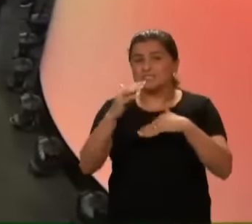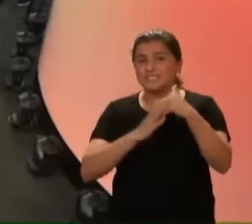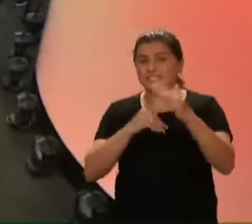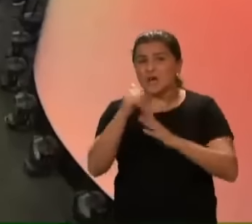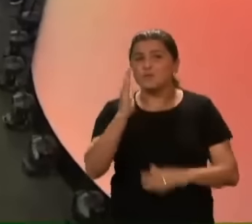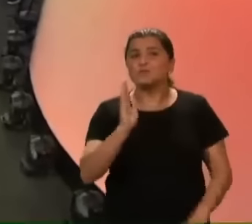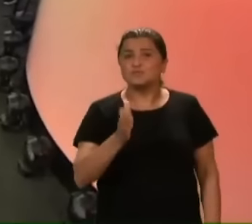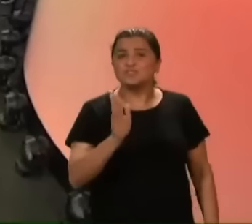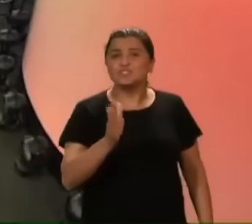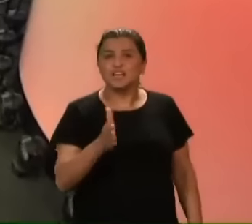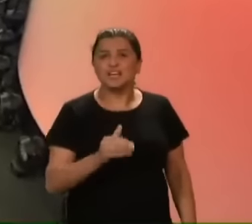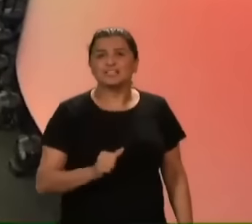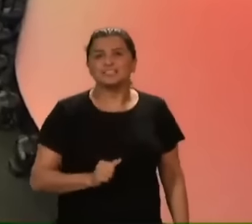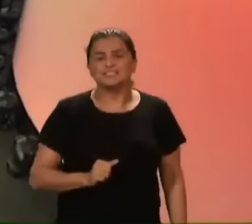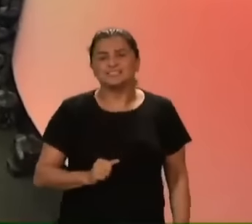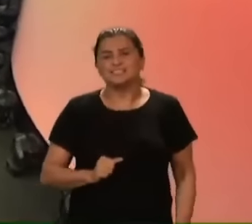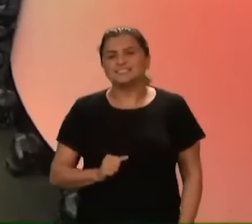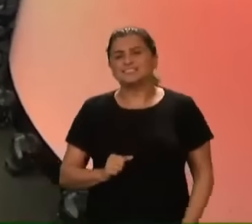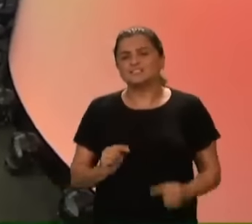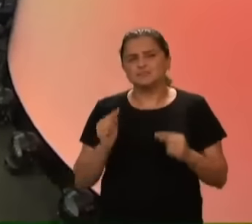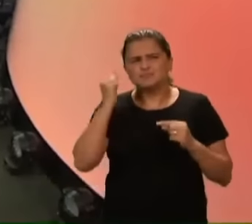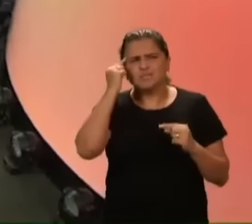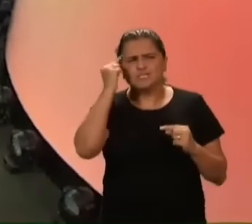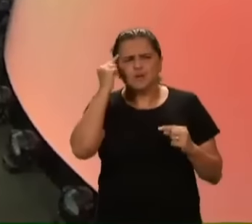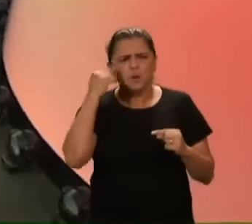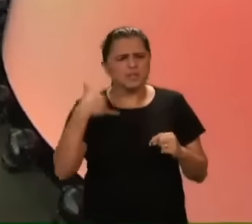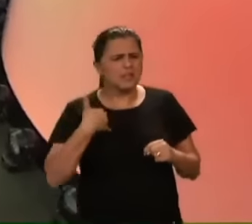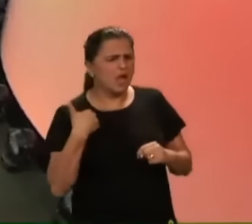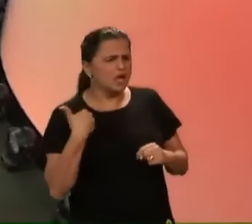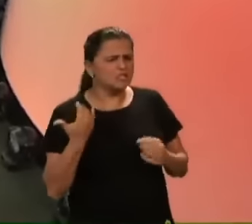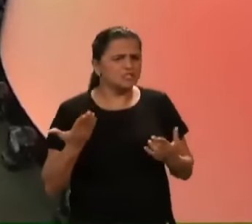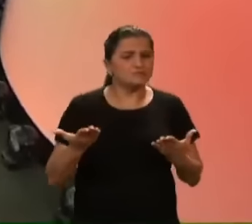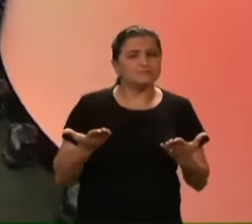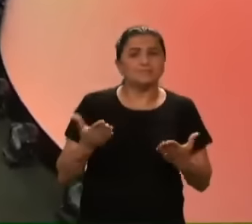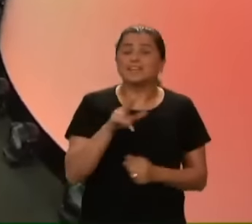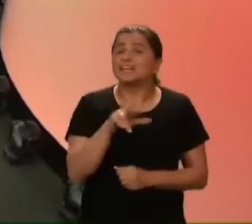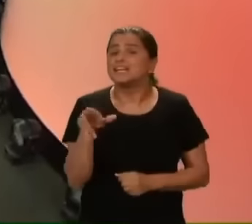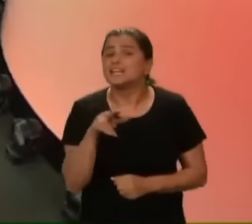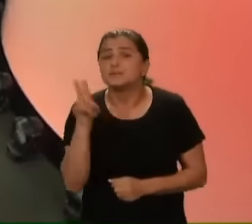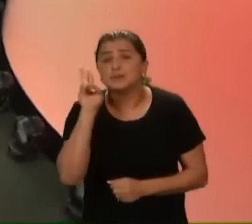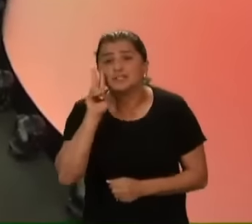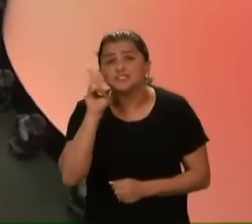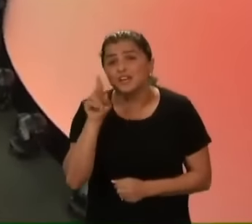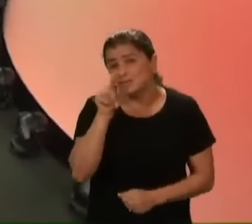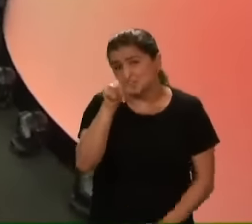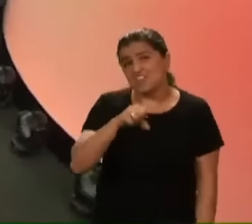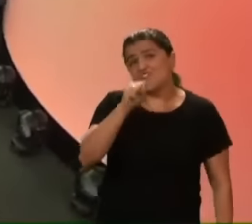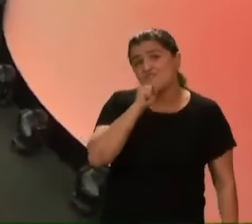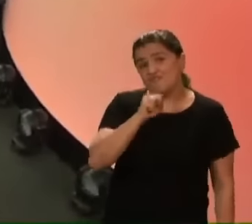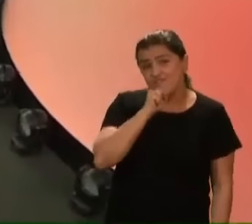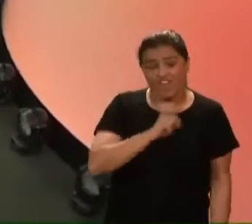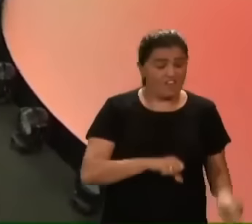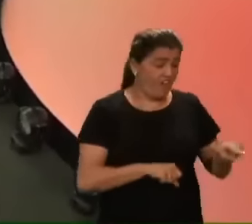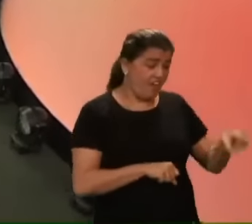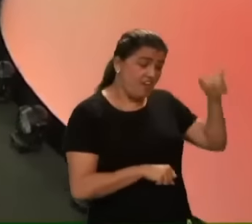Tem irmã fazendo conta, sobe um, desce, né? Irmã, deixa eu lembrar, a véia é o diabo, viu?